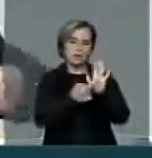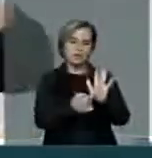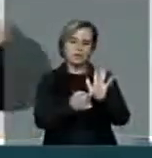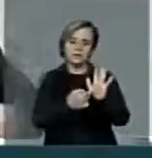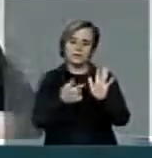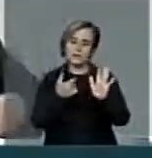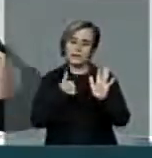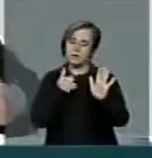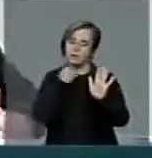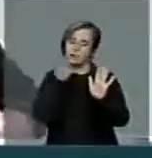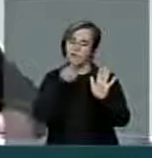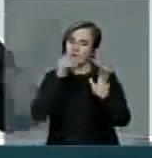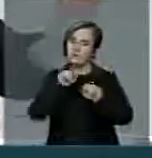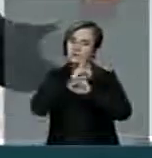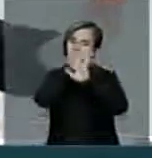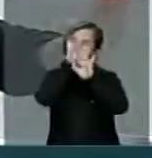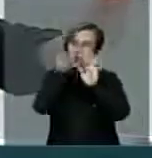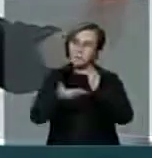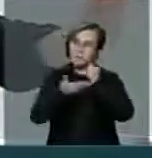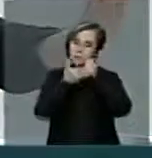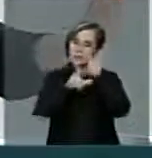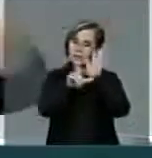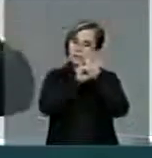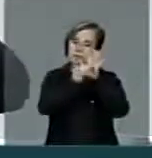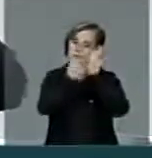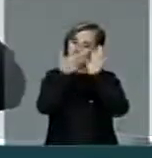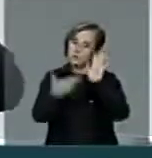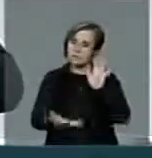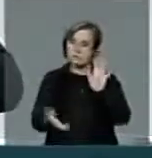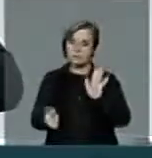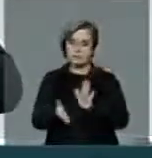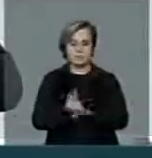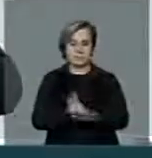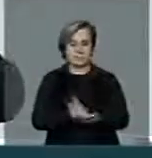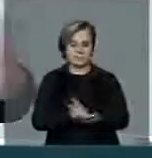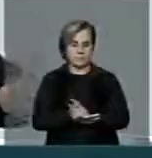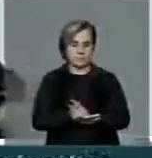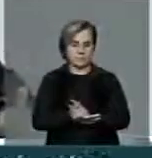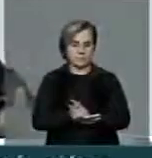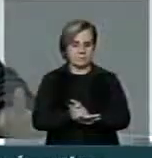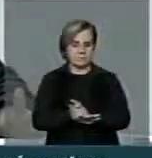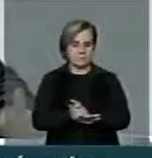enrolando. Eu estou sendo objetivo e cumprindo a lei. Só um minutinho. Só um minutinho, deputado. A